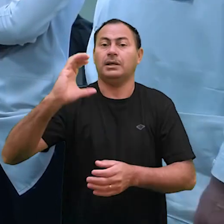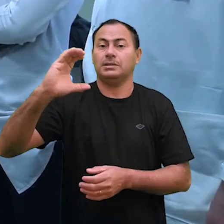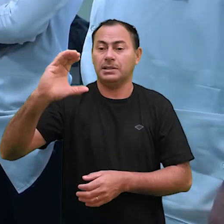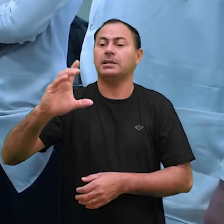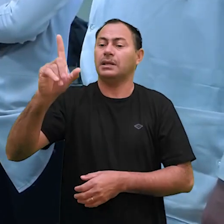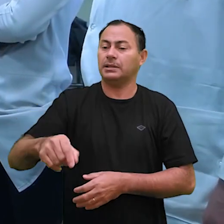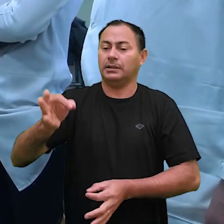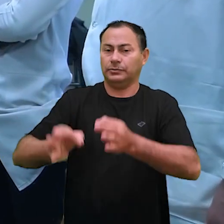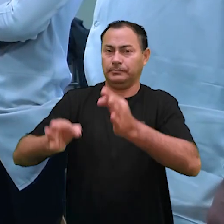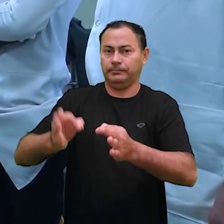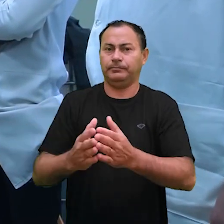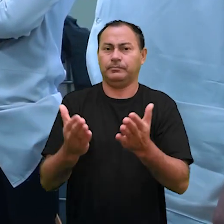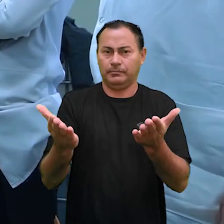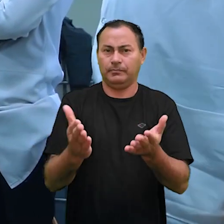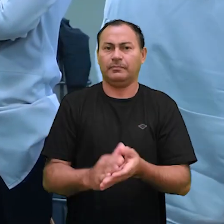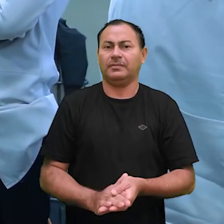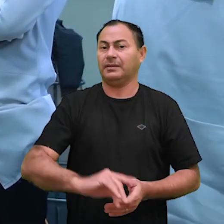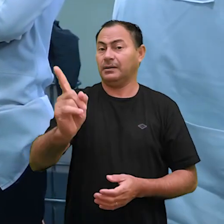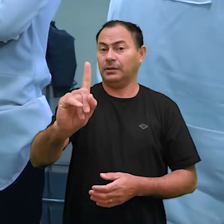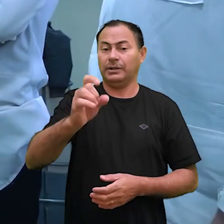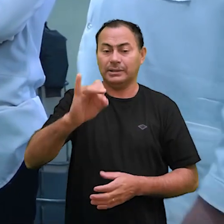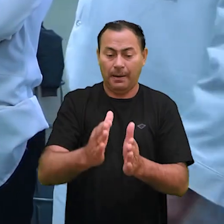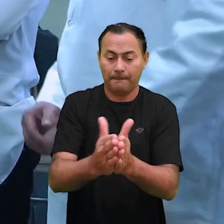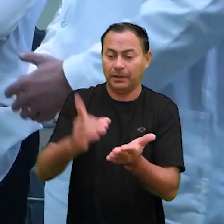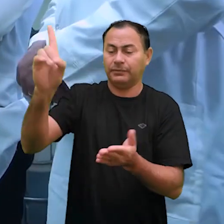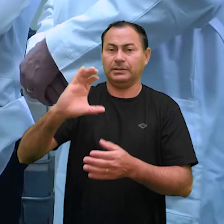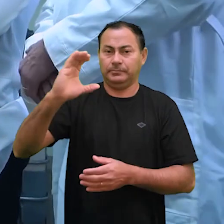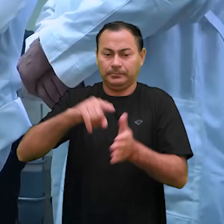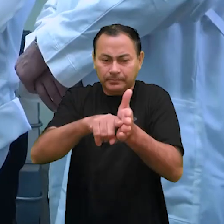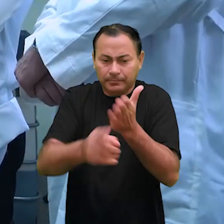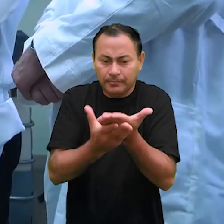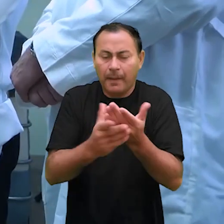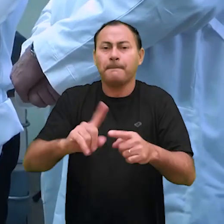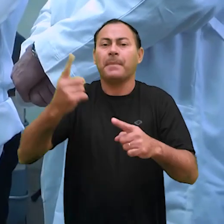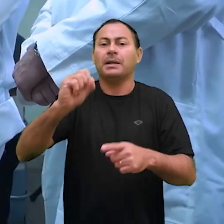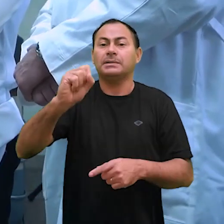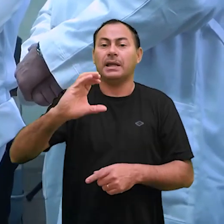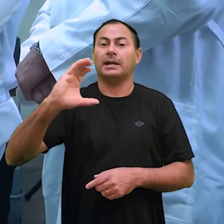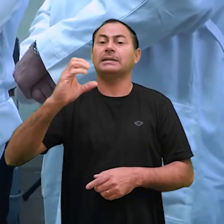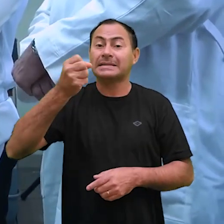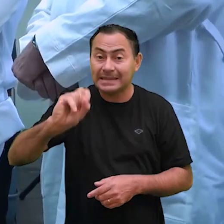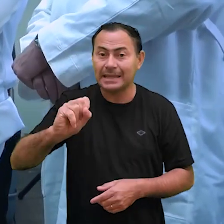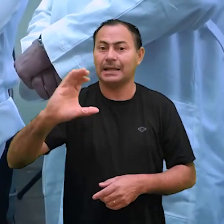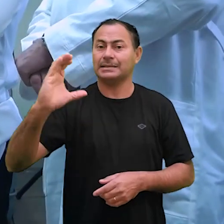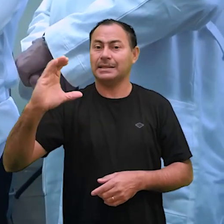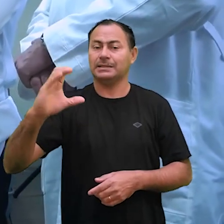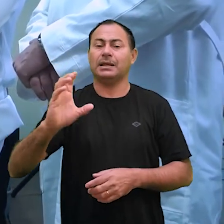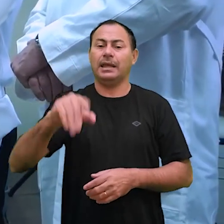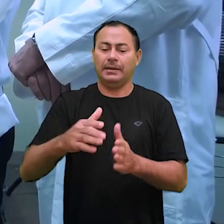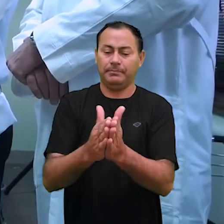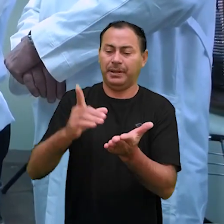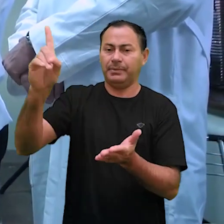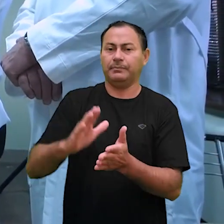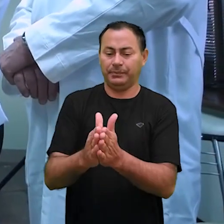a julgamento. A ciência é que está. A questão aqui não é se a Bíblia é científica, mas sim se a ciência